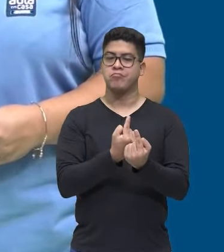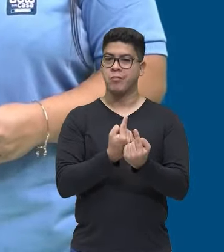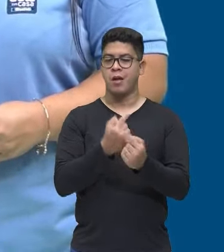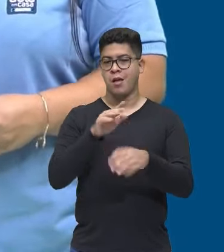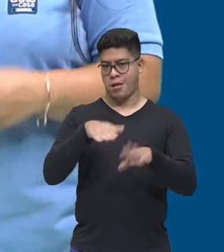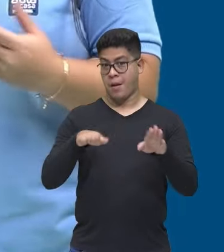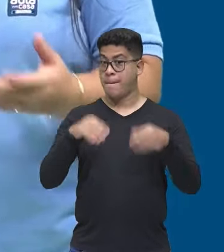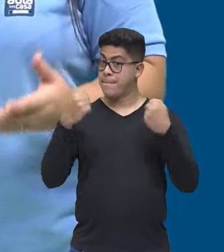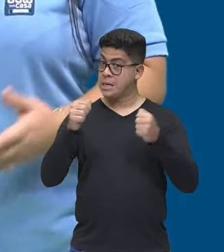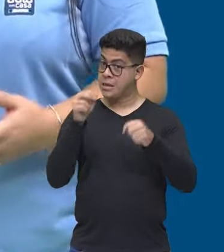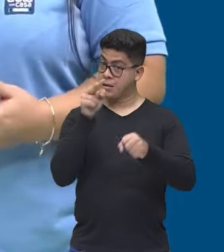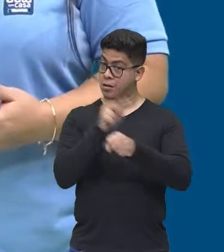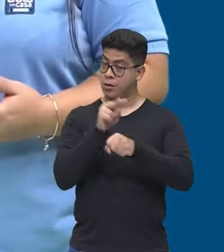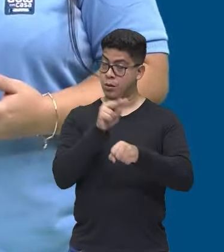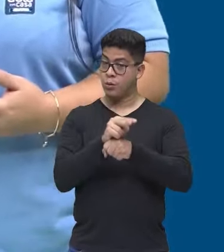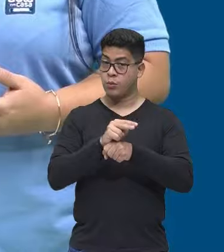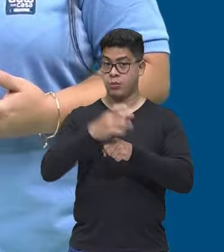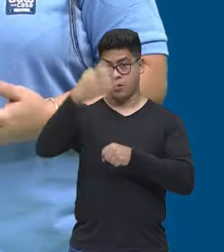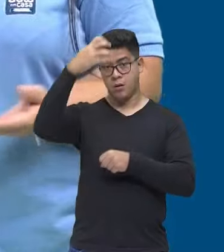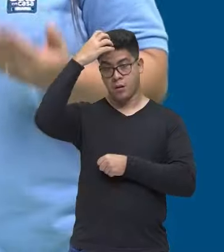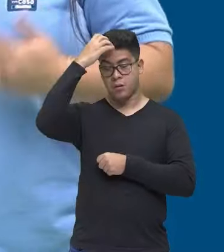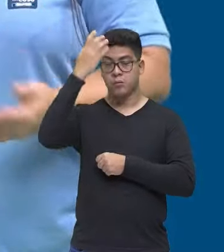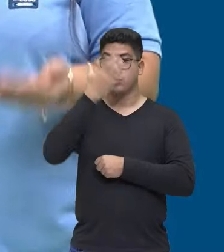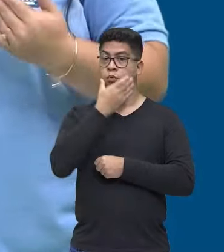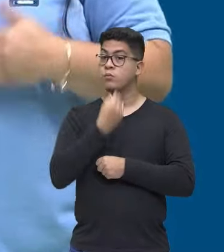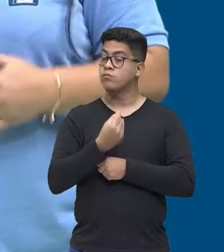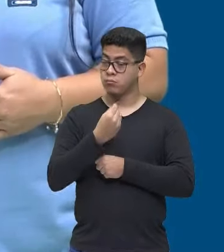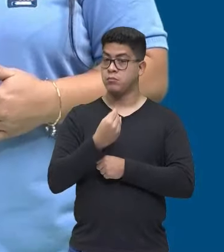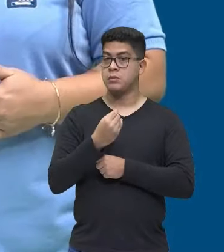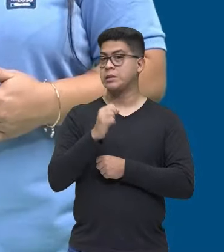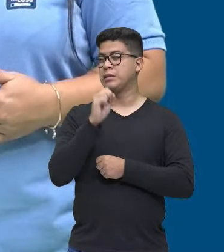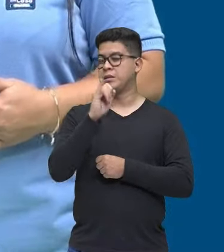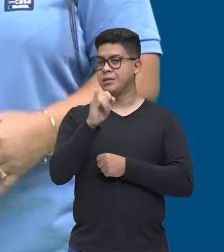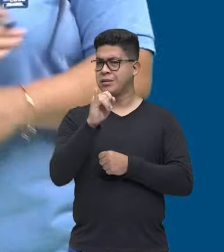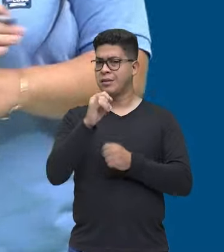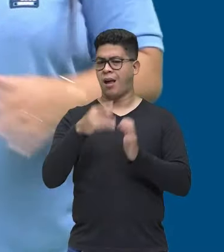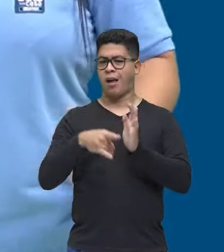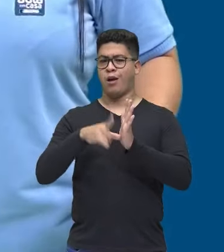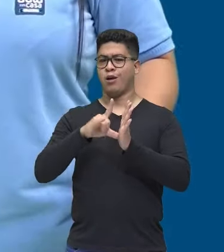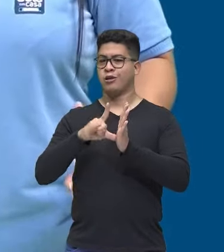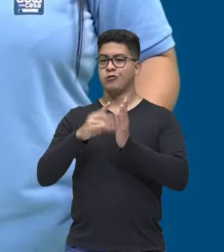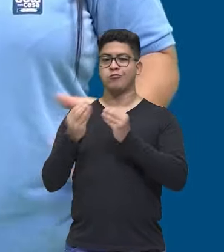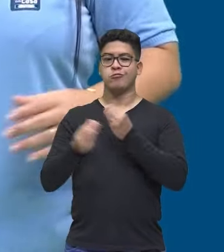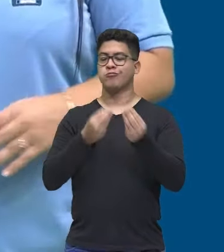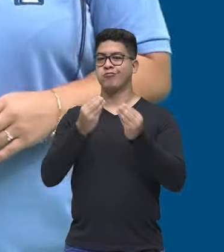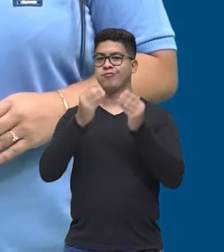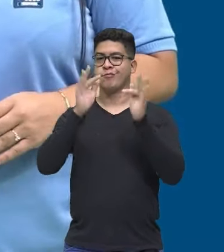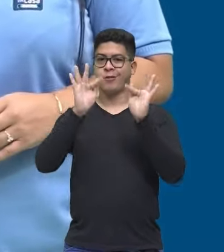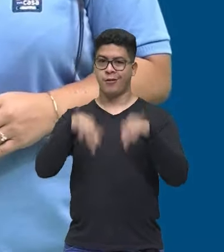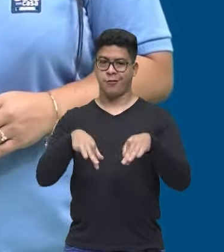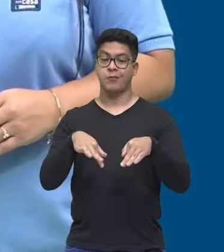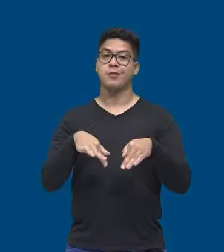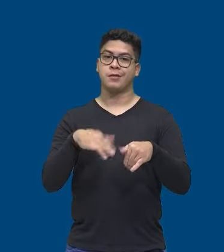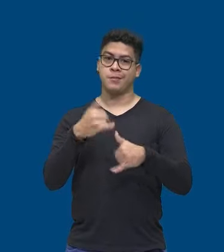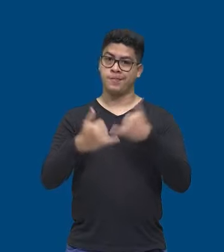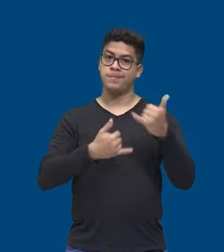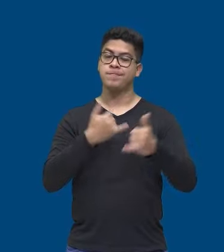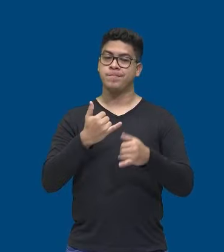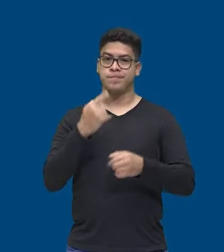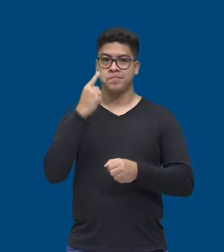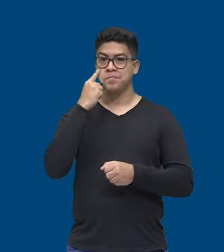meu rei para chegar nesse objetivo final, porque se acontece antes com o meu, acabou o jogo, certo?